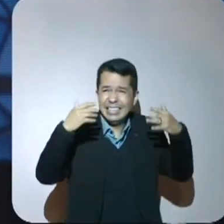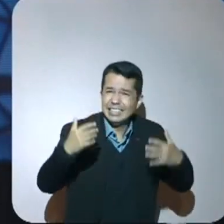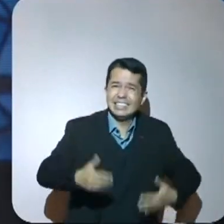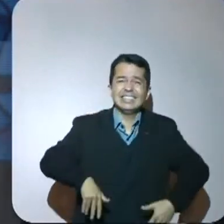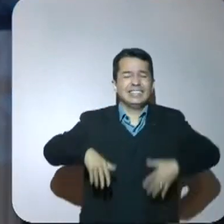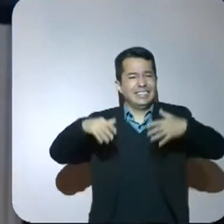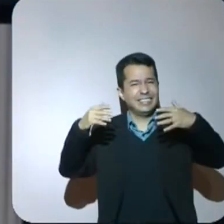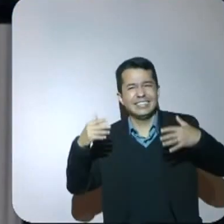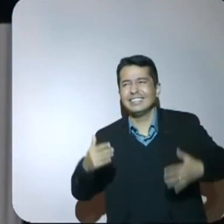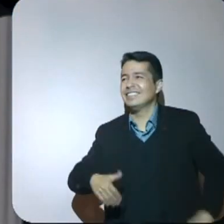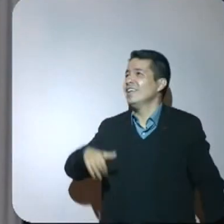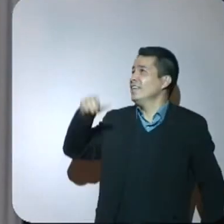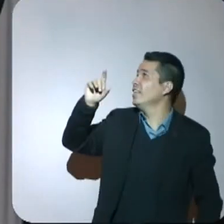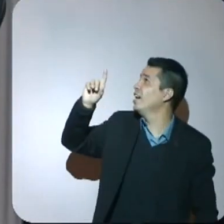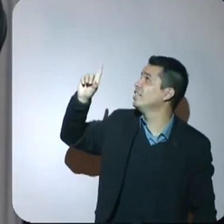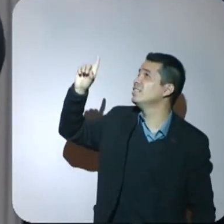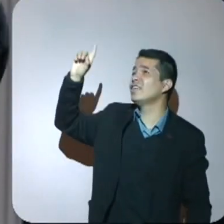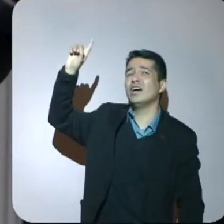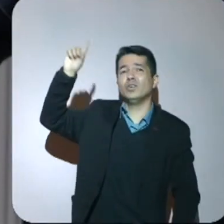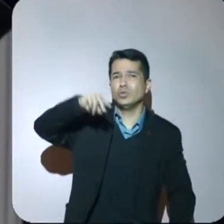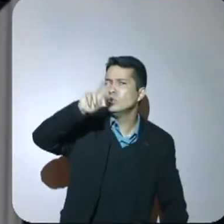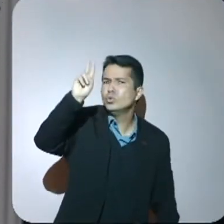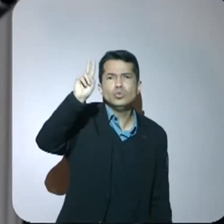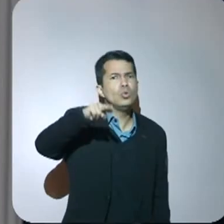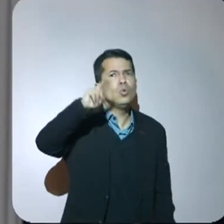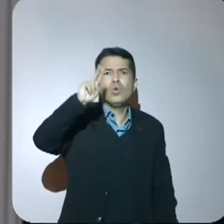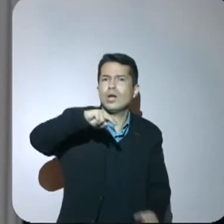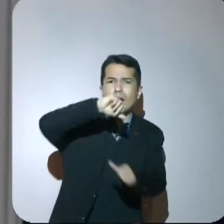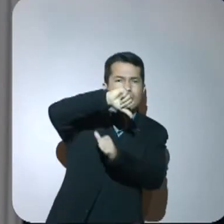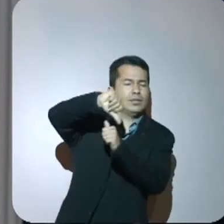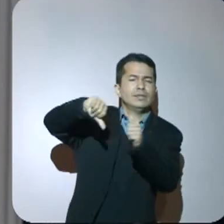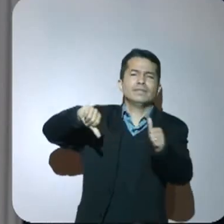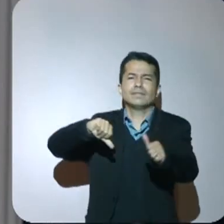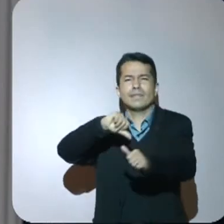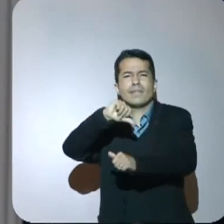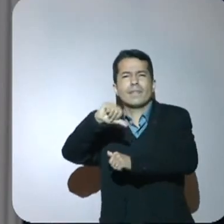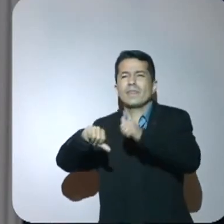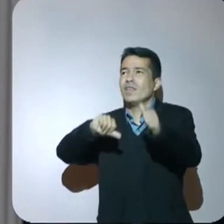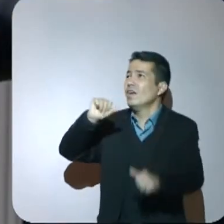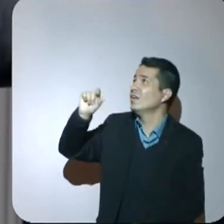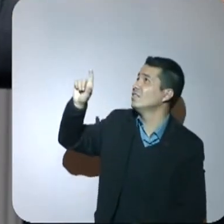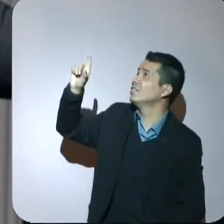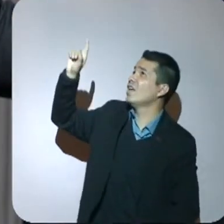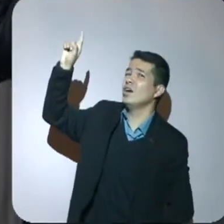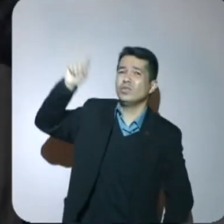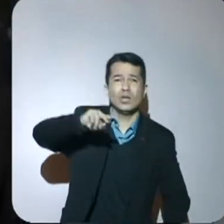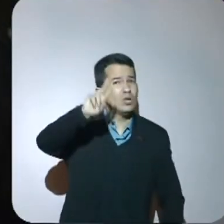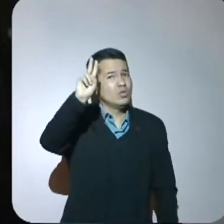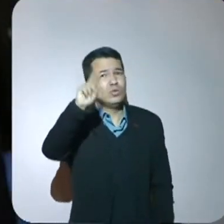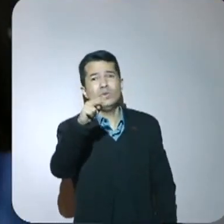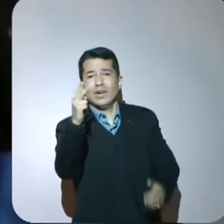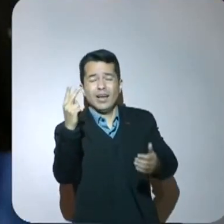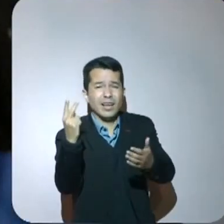és. Não mudarás, não mudarás, não